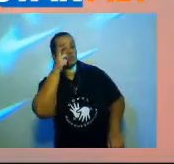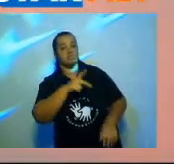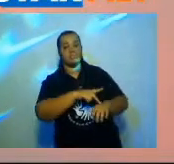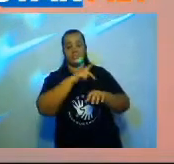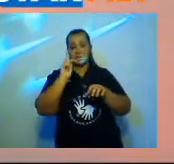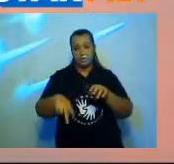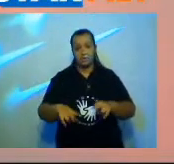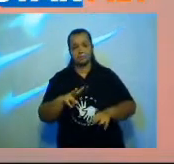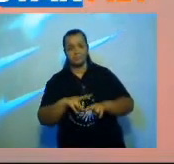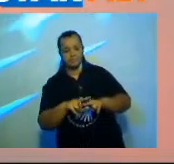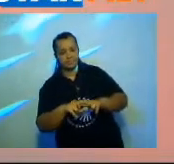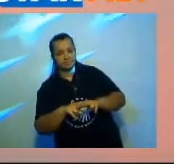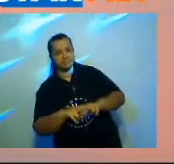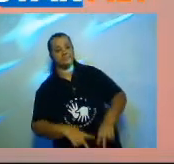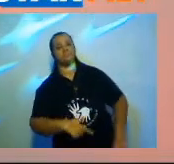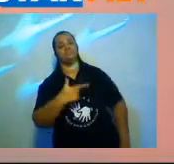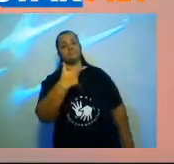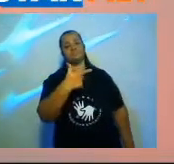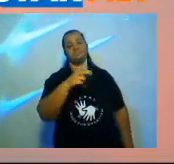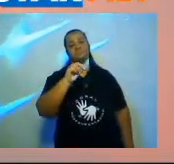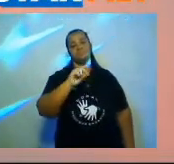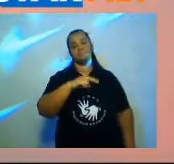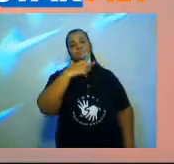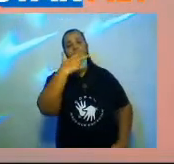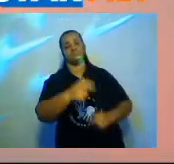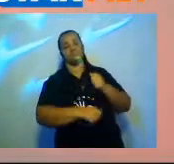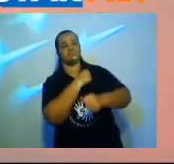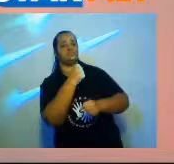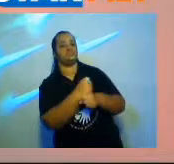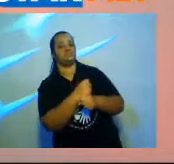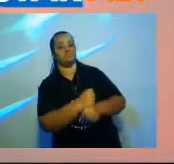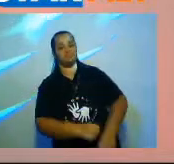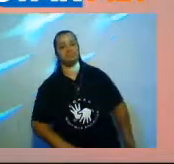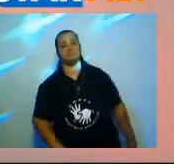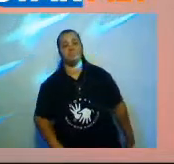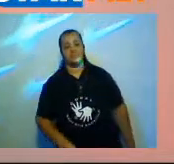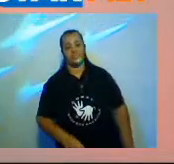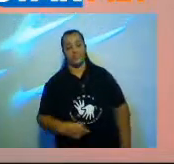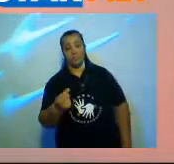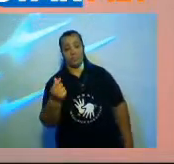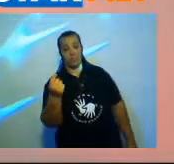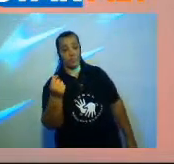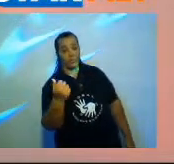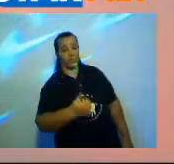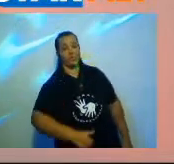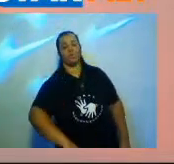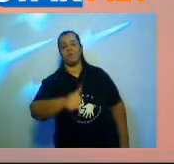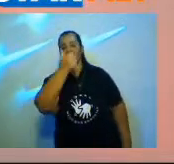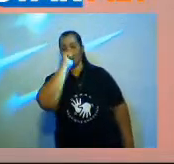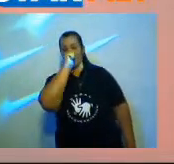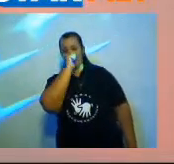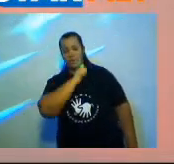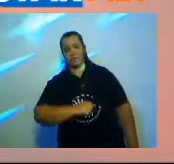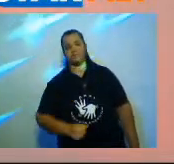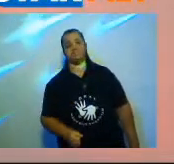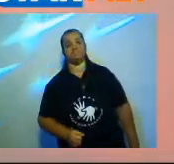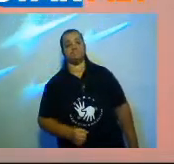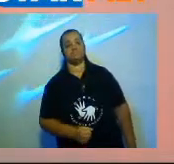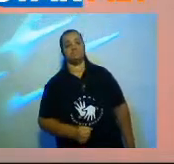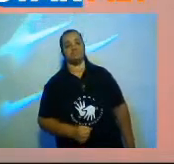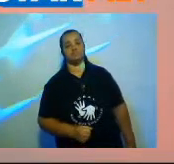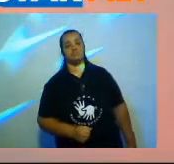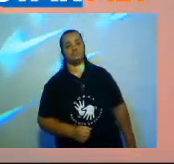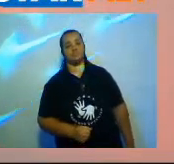Hashtag Piracaia 203 anos. A partir desse momento eu tenho para você um vale-compras da Adega Avenida de R$ 50. Também